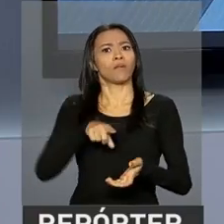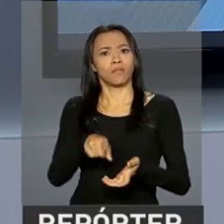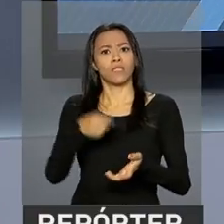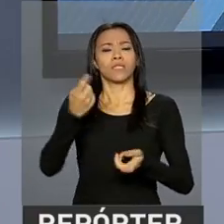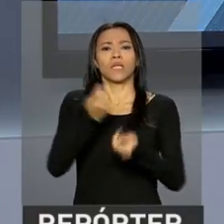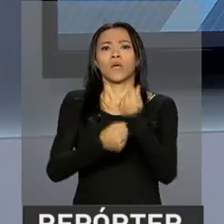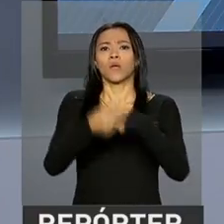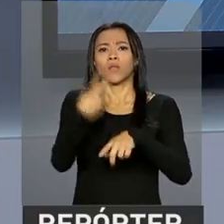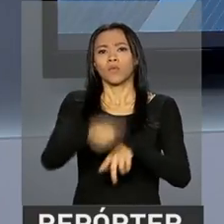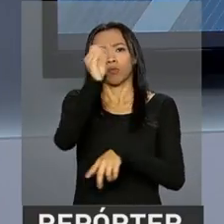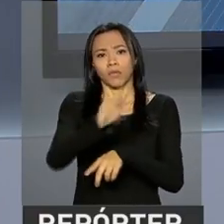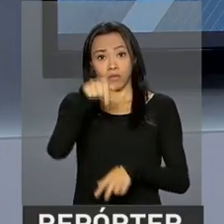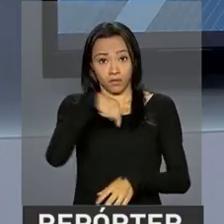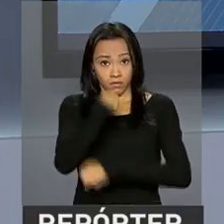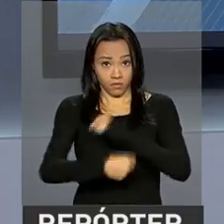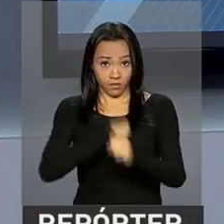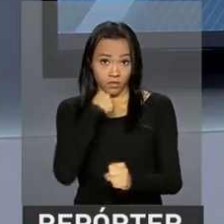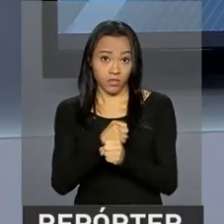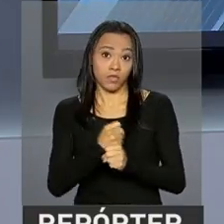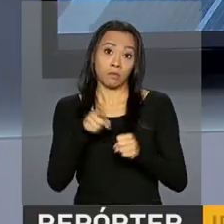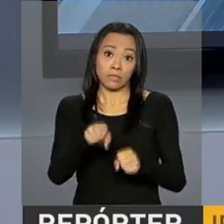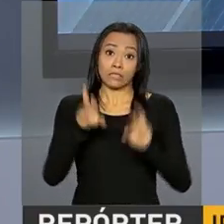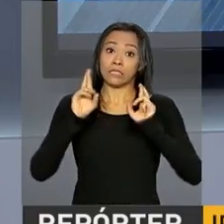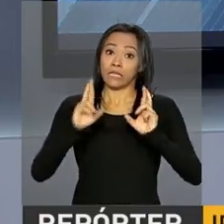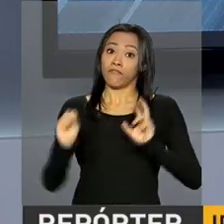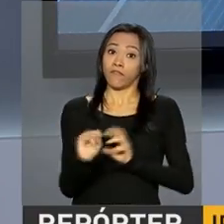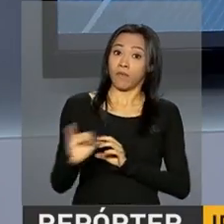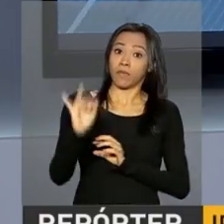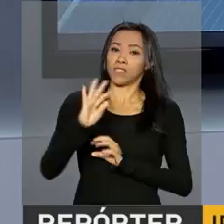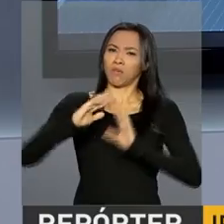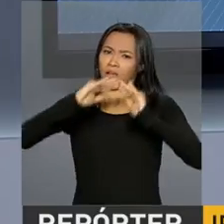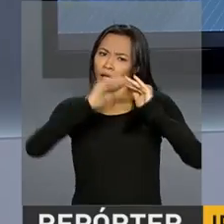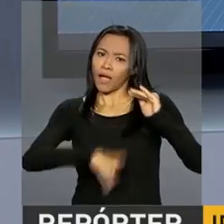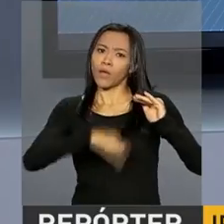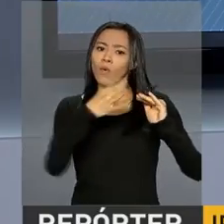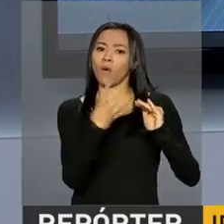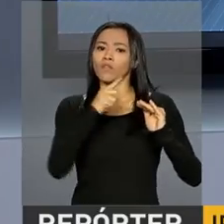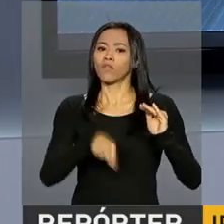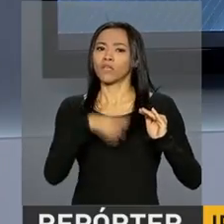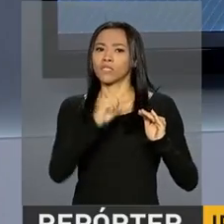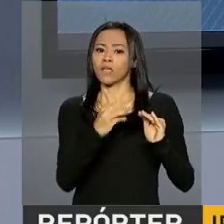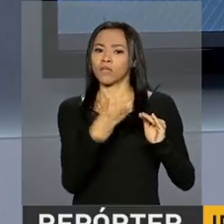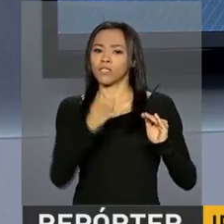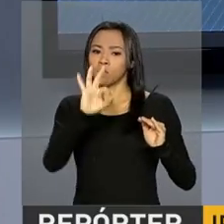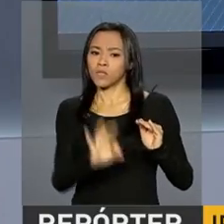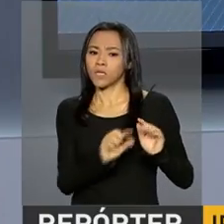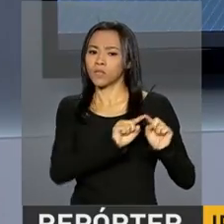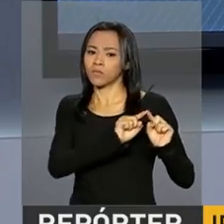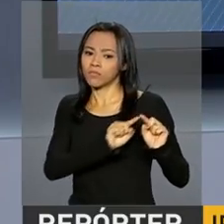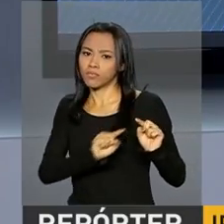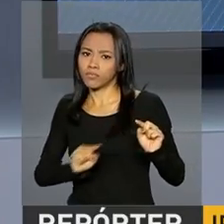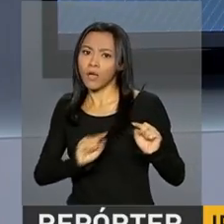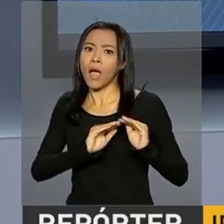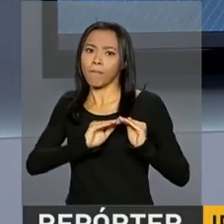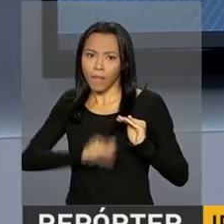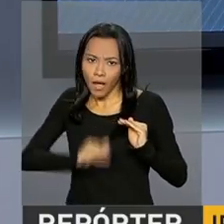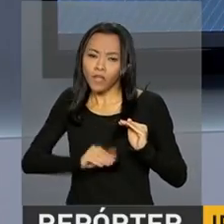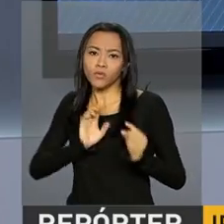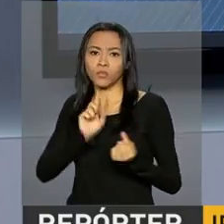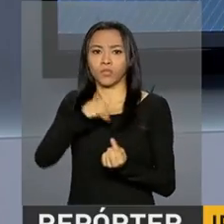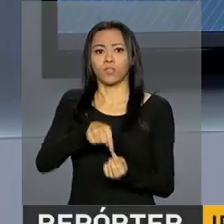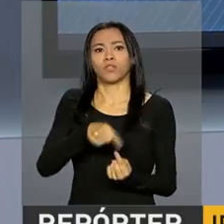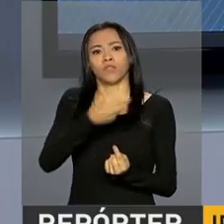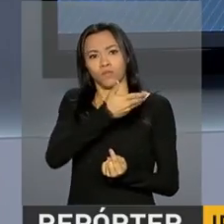brasileira para este ano a estimativa para a inflação oficial caiu para 4,03 por cento bem abaixo do centro da meta